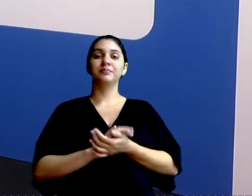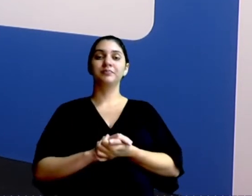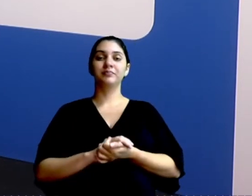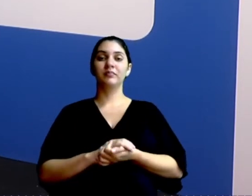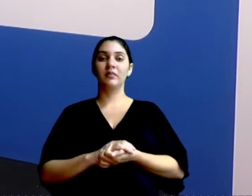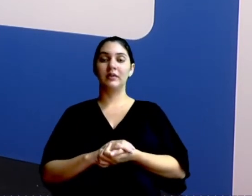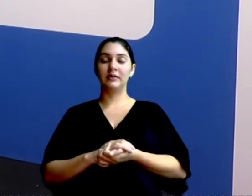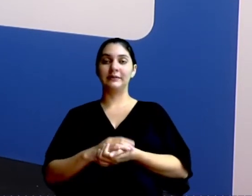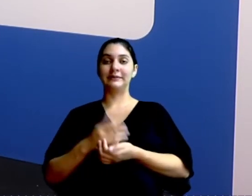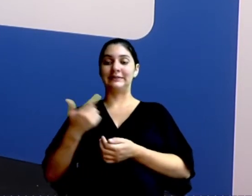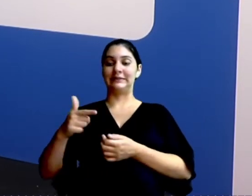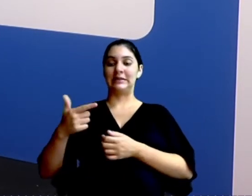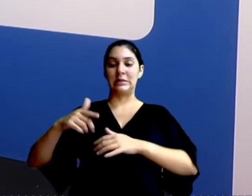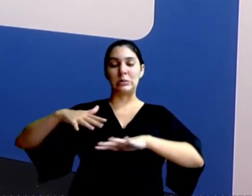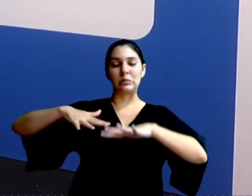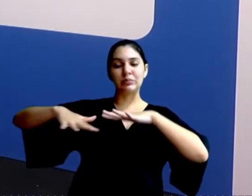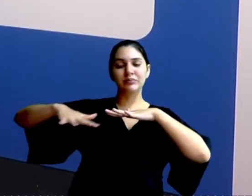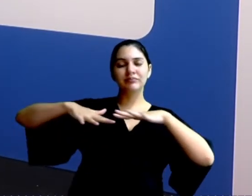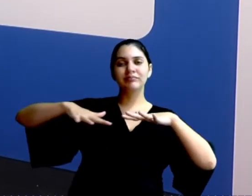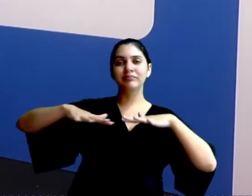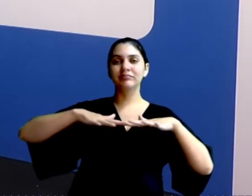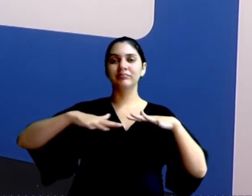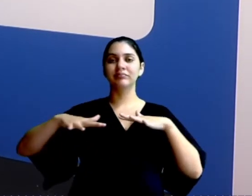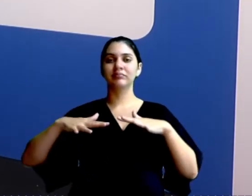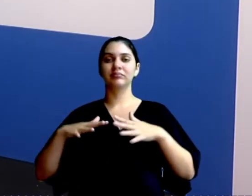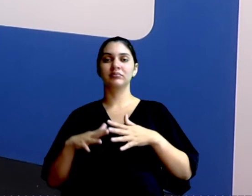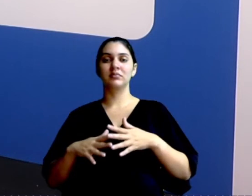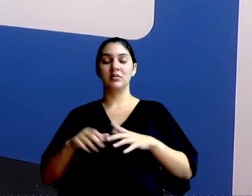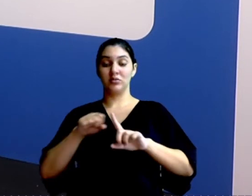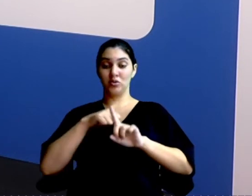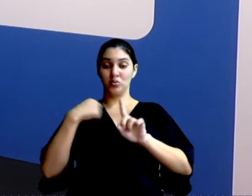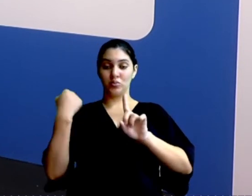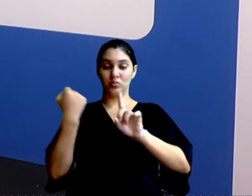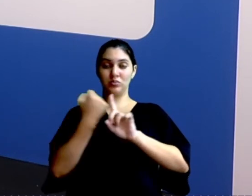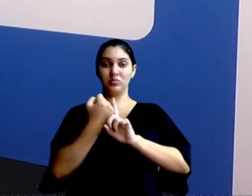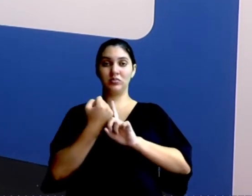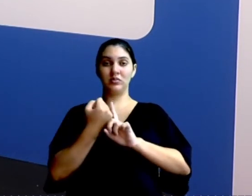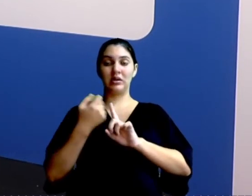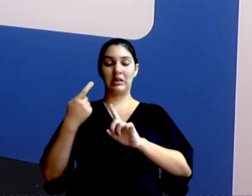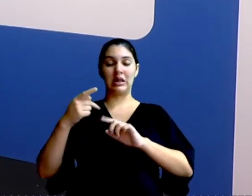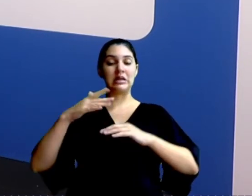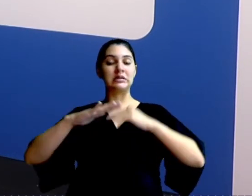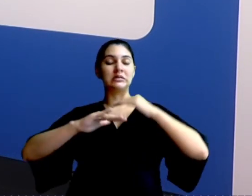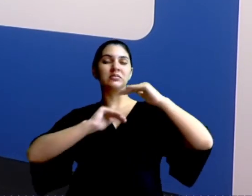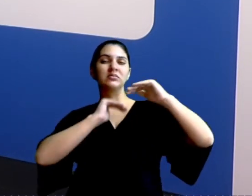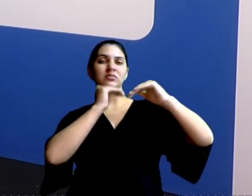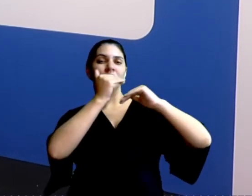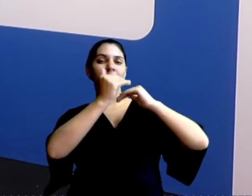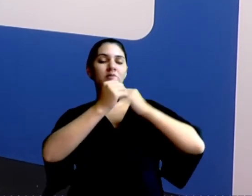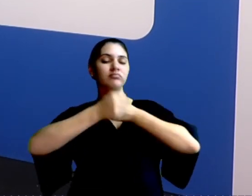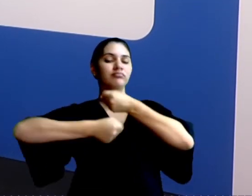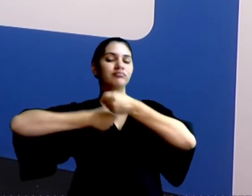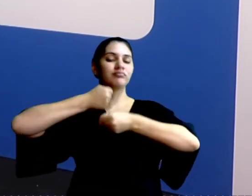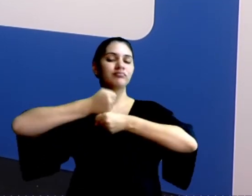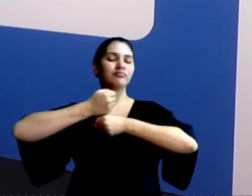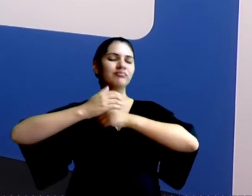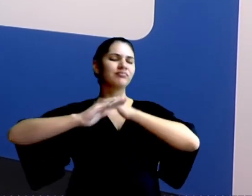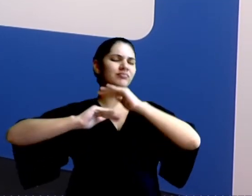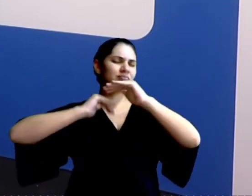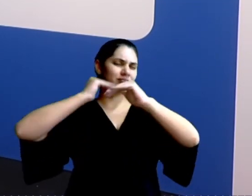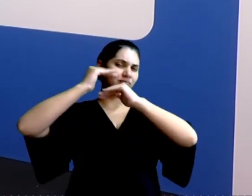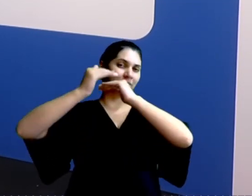há nesse movimento social, nessa evolução ao longo do